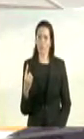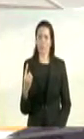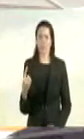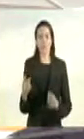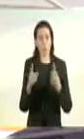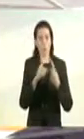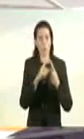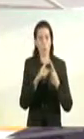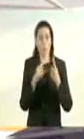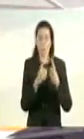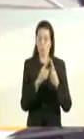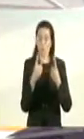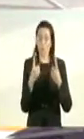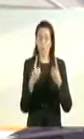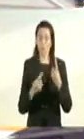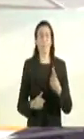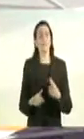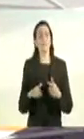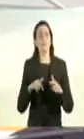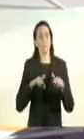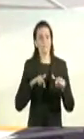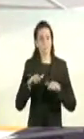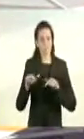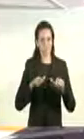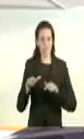não é cedido pelo MPT.